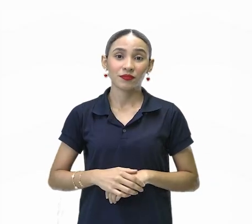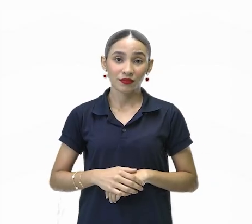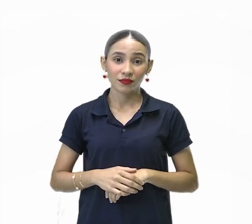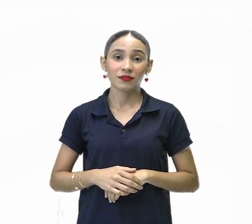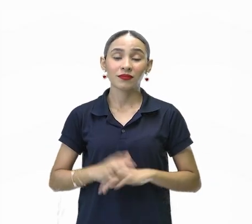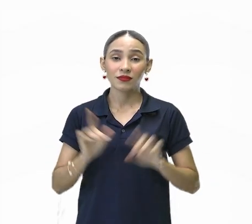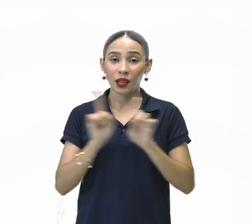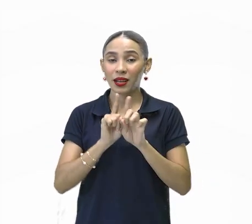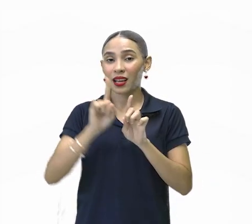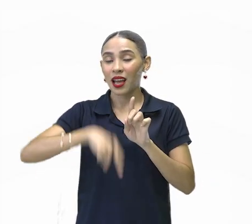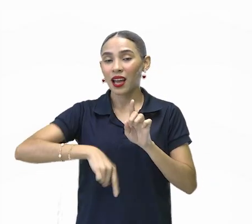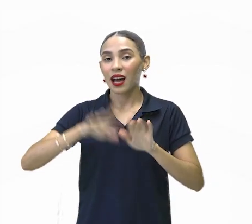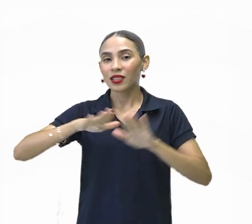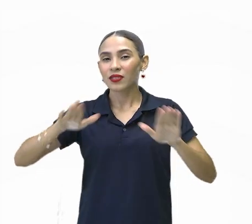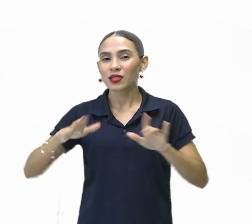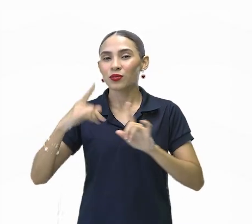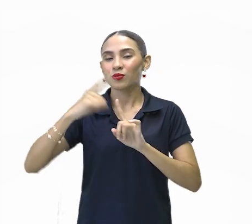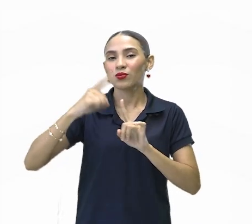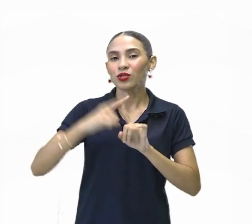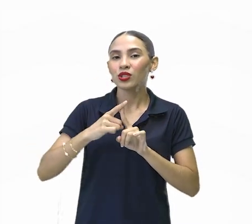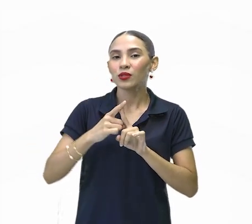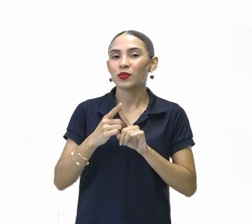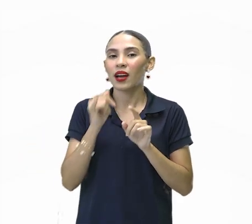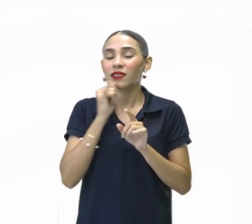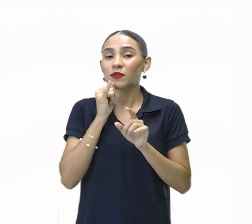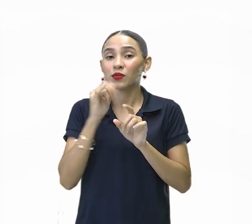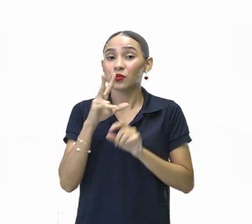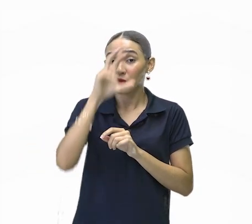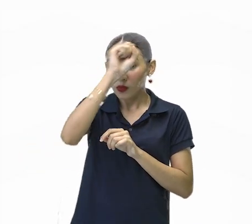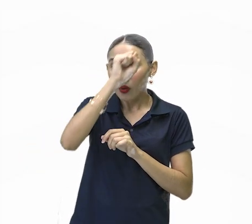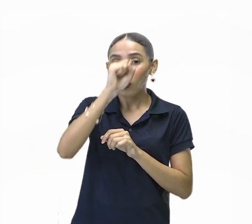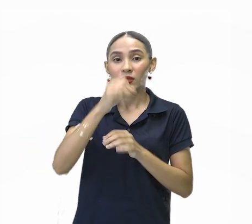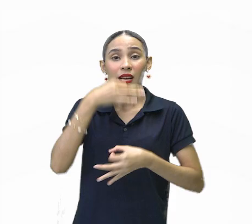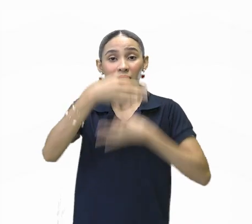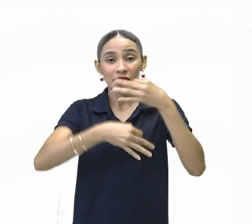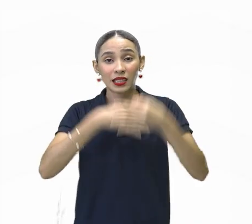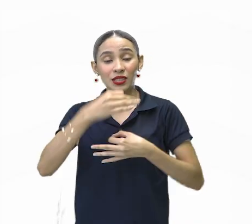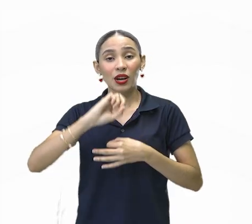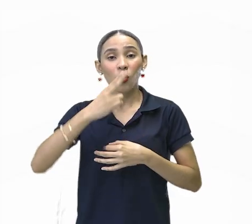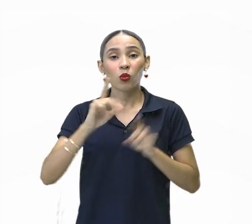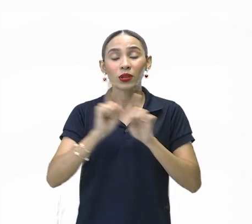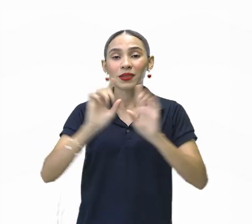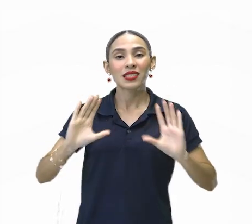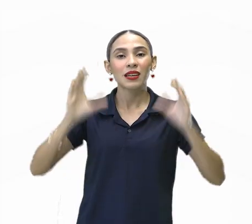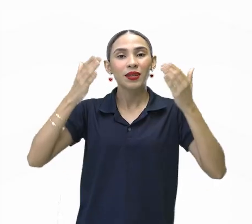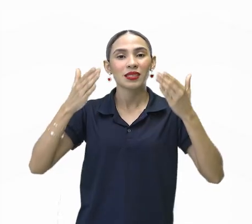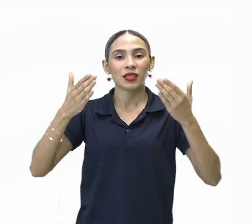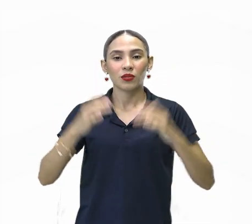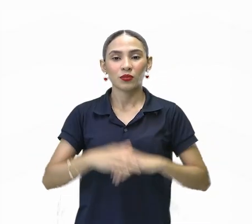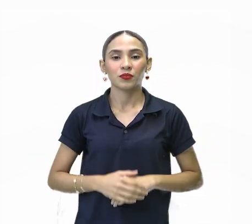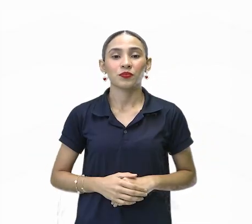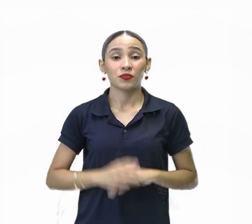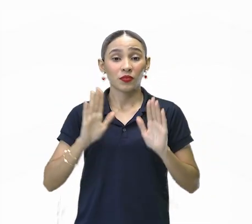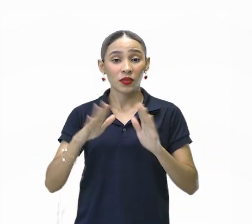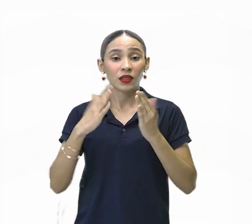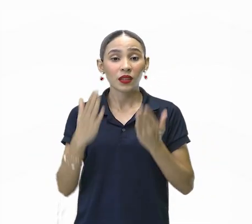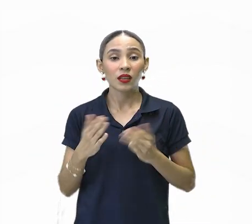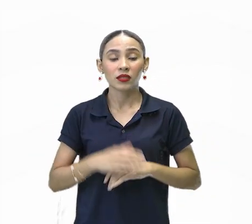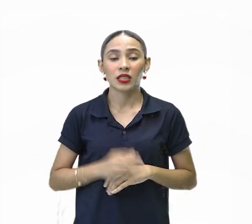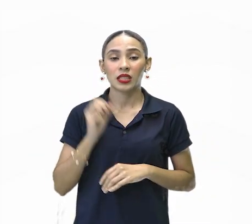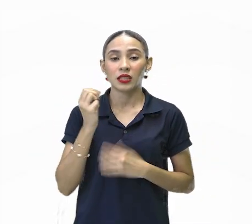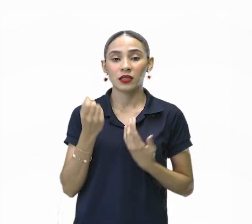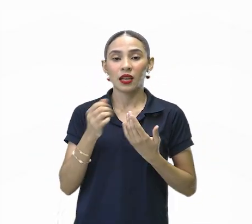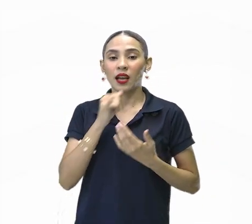ela é muitas vezes uma forma de resistência, crítica ou celebração de um povo? Então, segundo